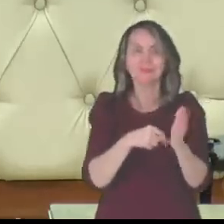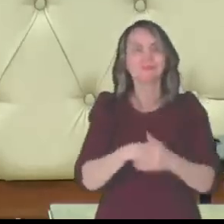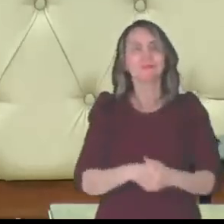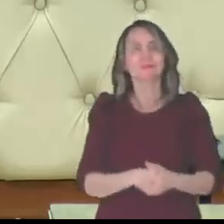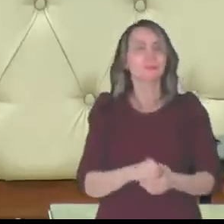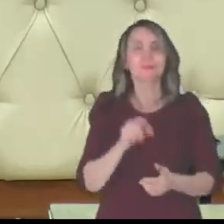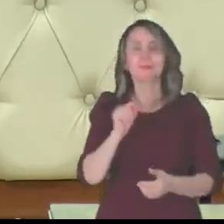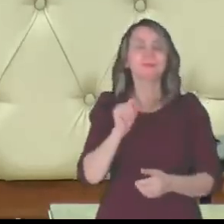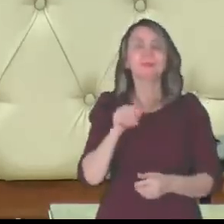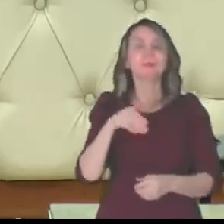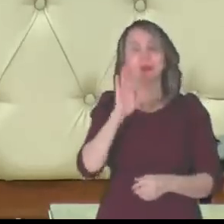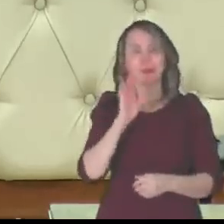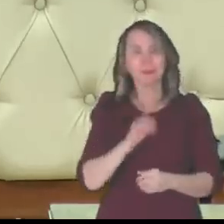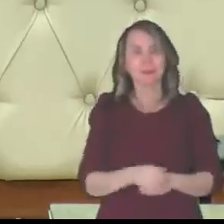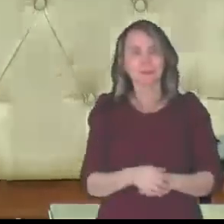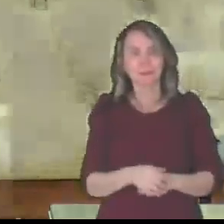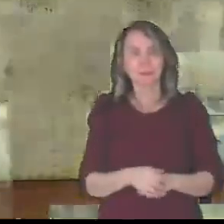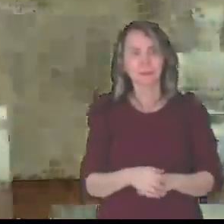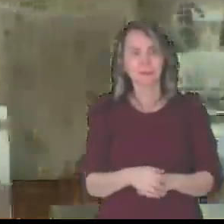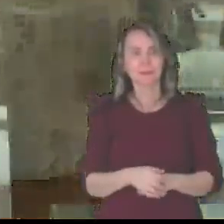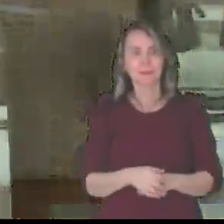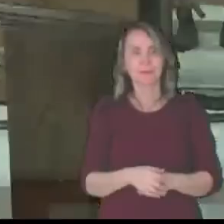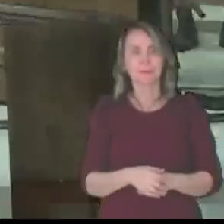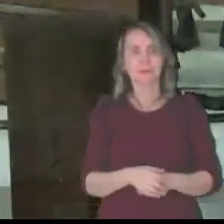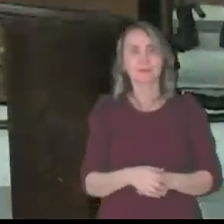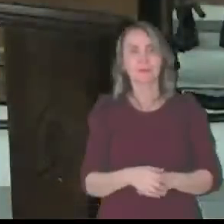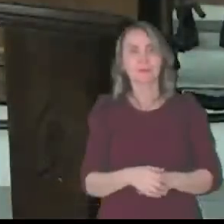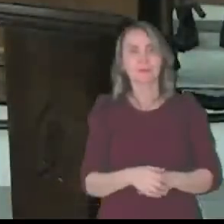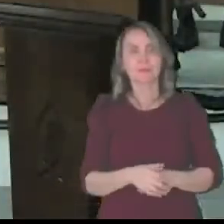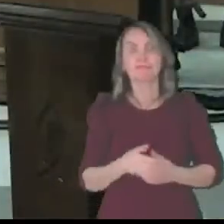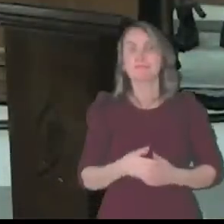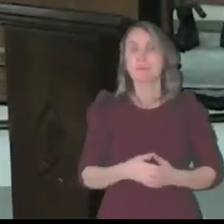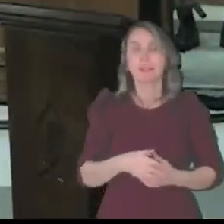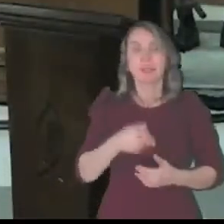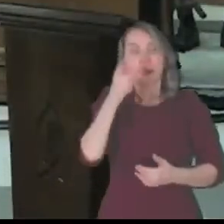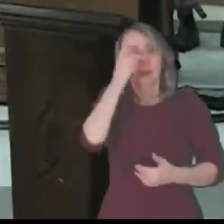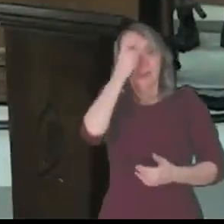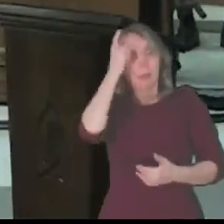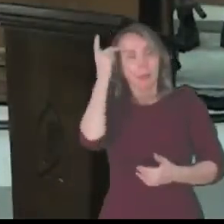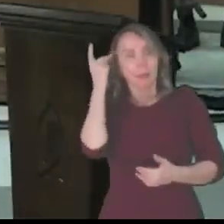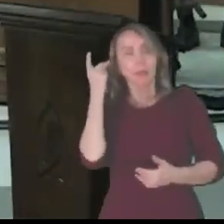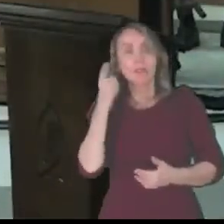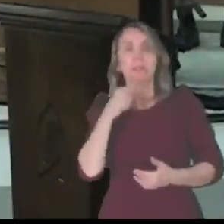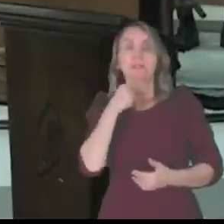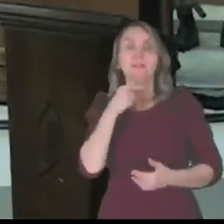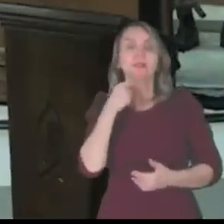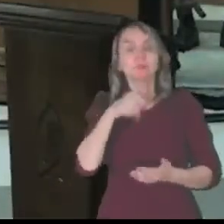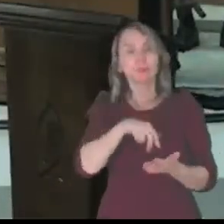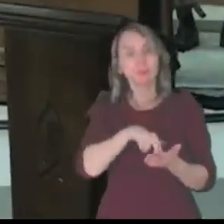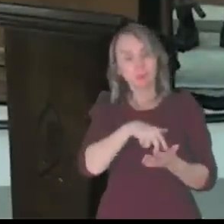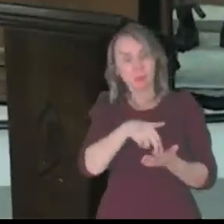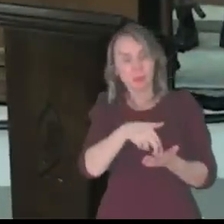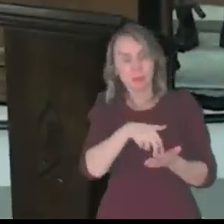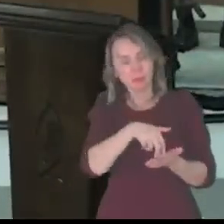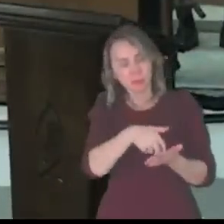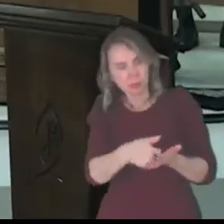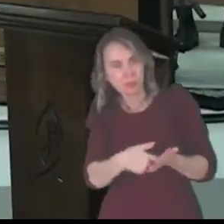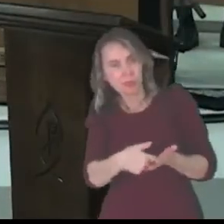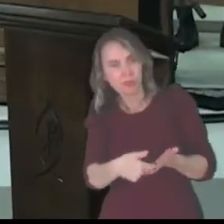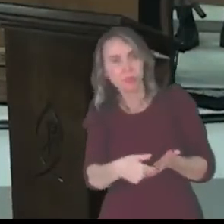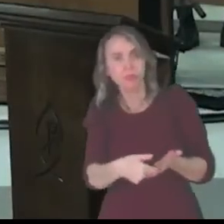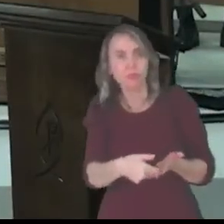quer mais vamos lá então os colchas saltarão como servos e a língua dos